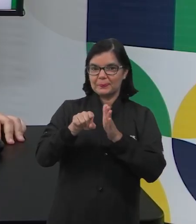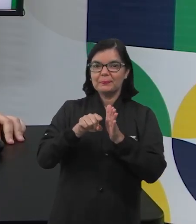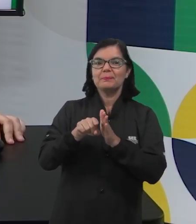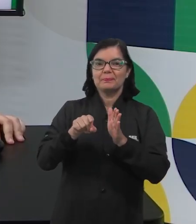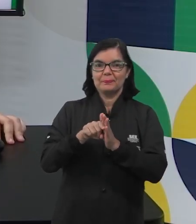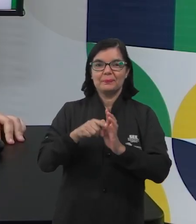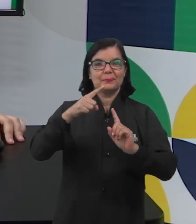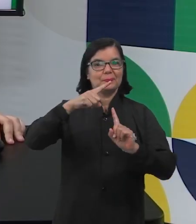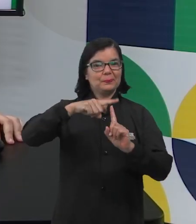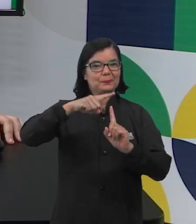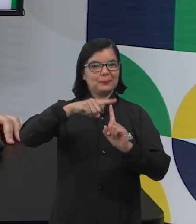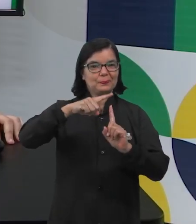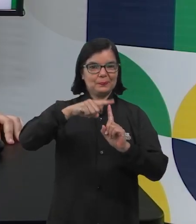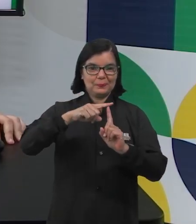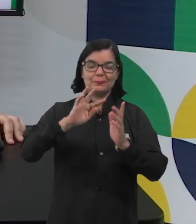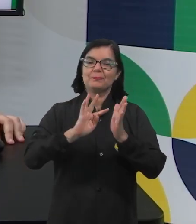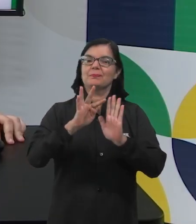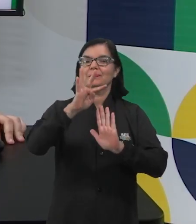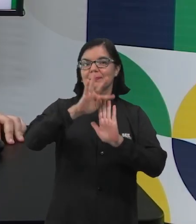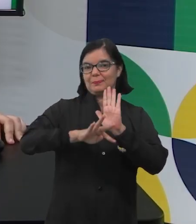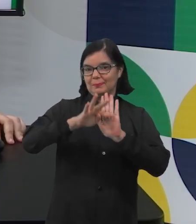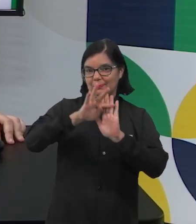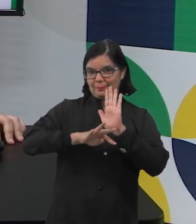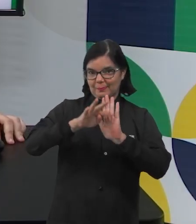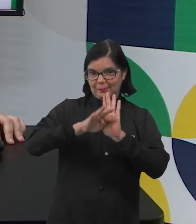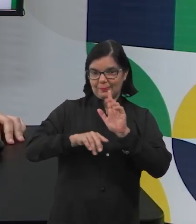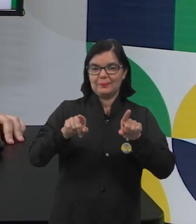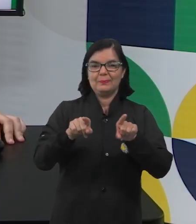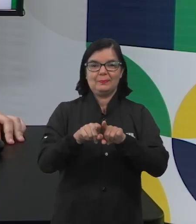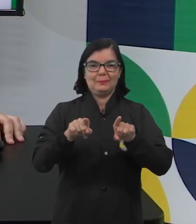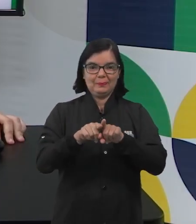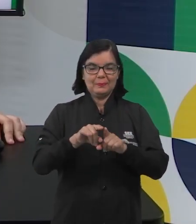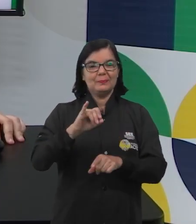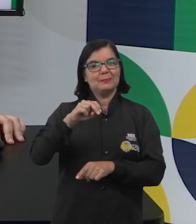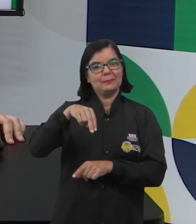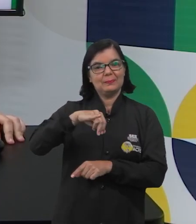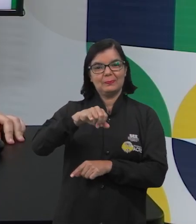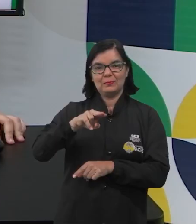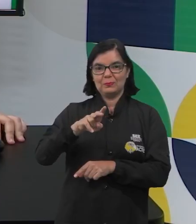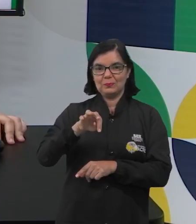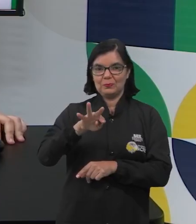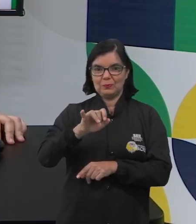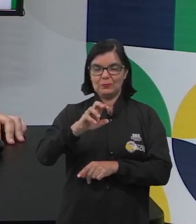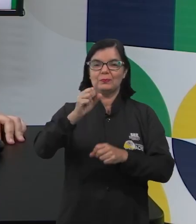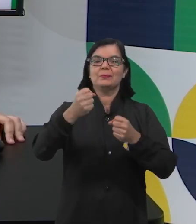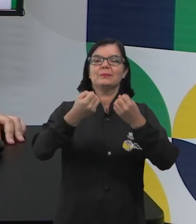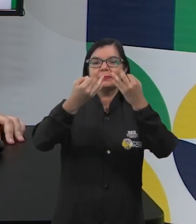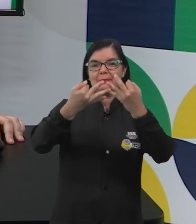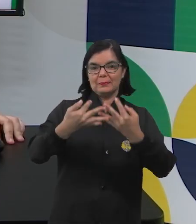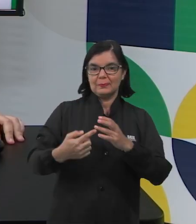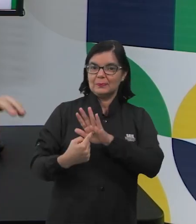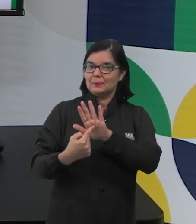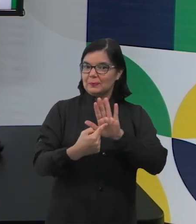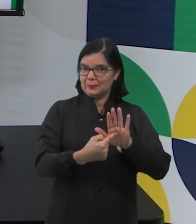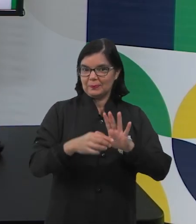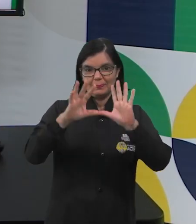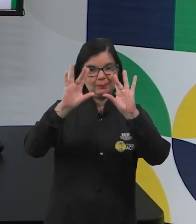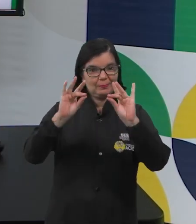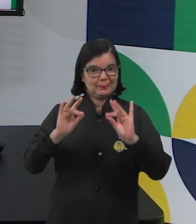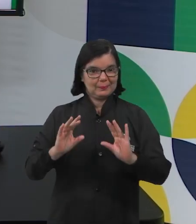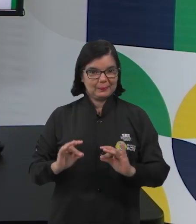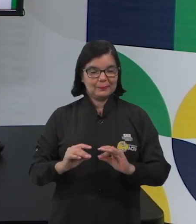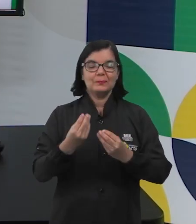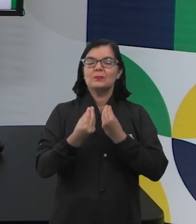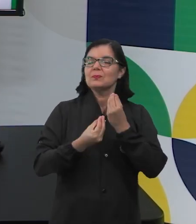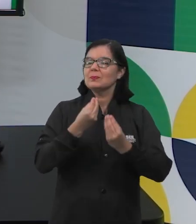às tipologias textuais injuntiva, expositiva e descritiva, ok? Vamos ver como é que esse conteúdo vai cair na sua